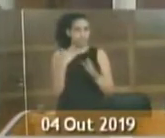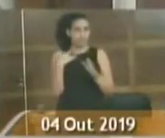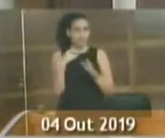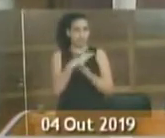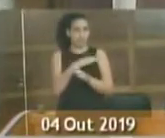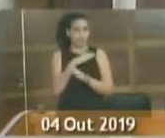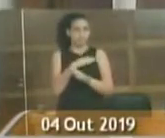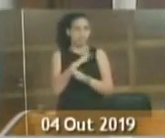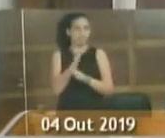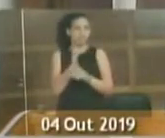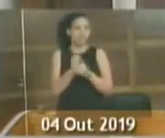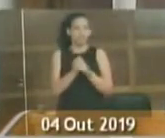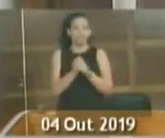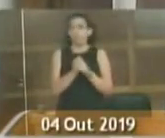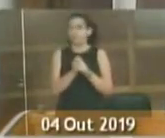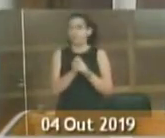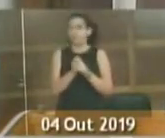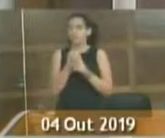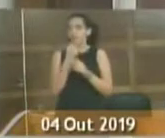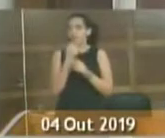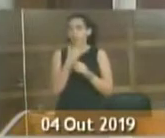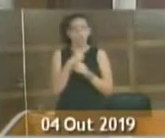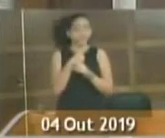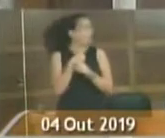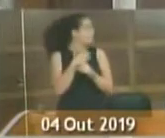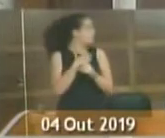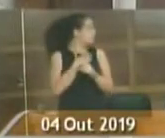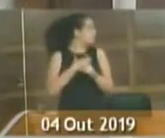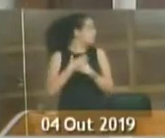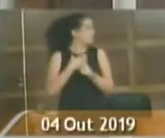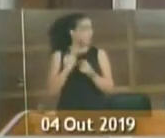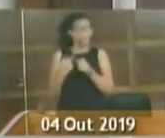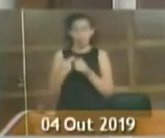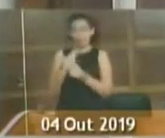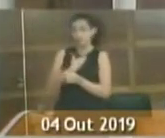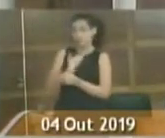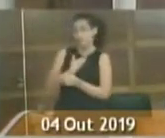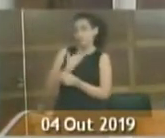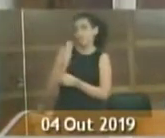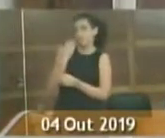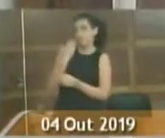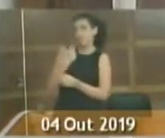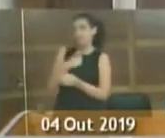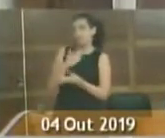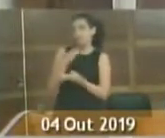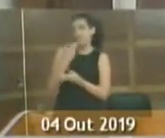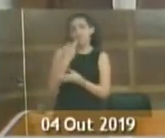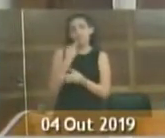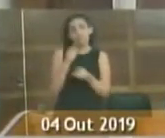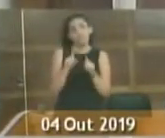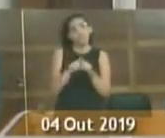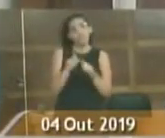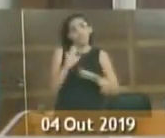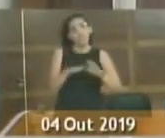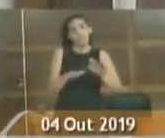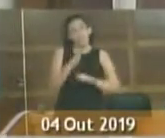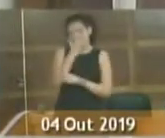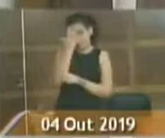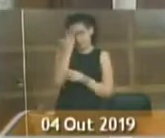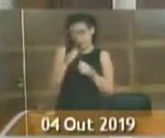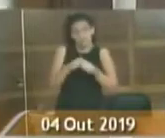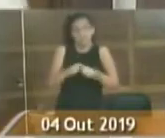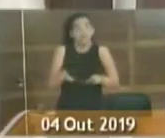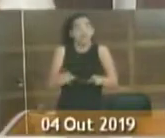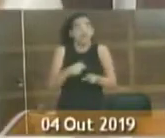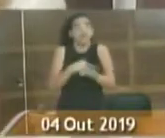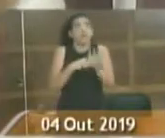é uma coisa assim, é bom que eu gosto dela, que ela é minha amiga, ela me entende. Eu queria falar uma coisa aqui também, que às vezes a pessoa ficou assim, eu